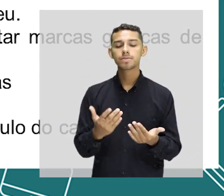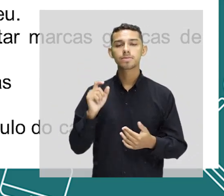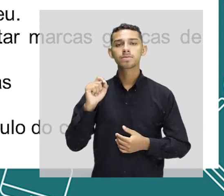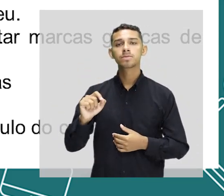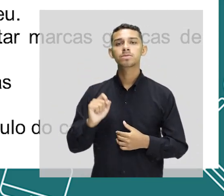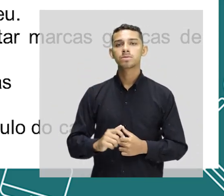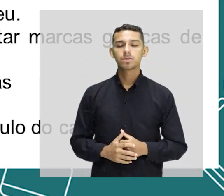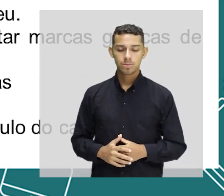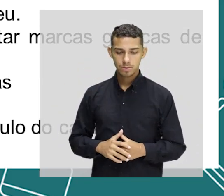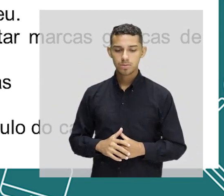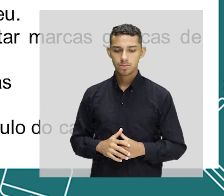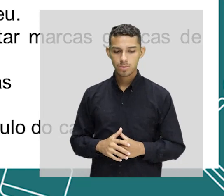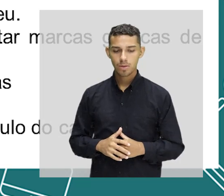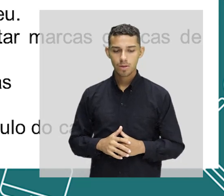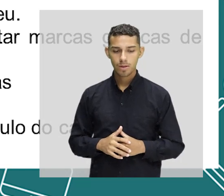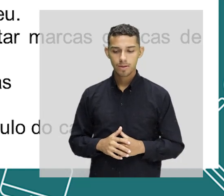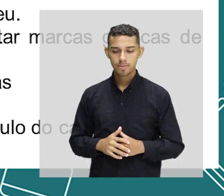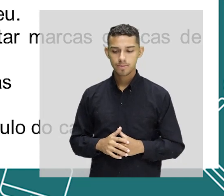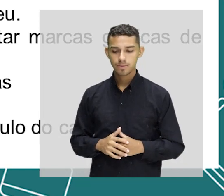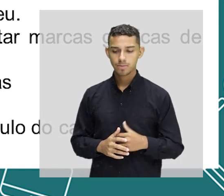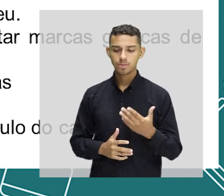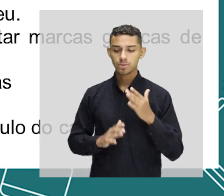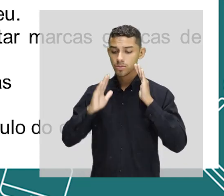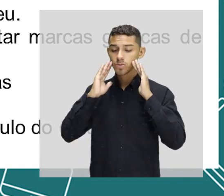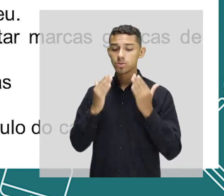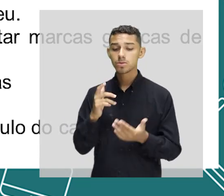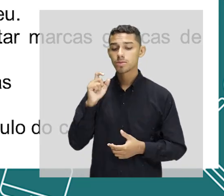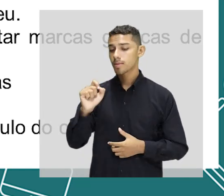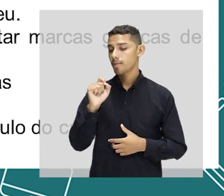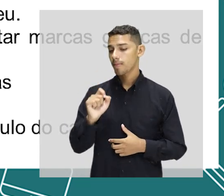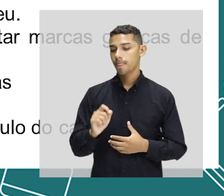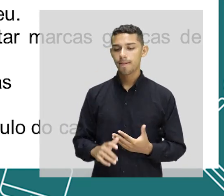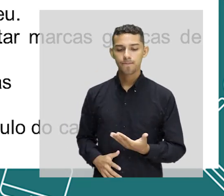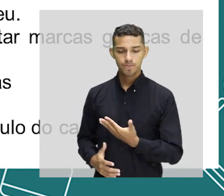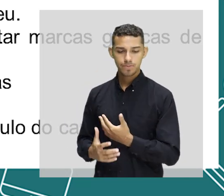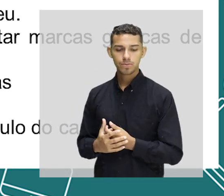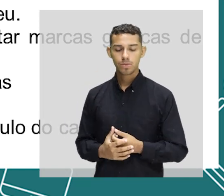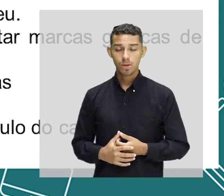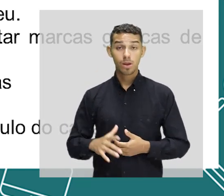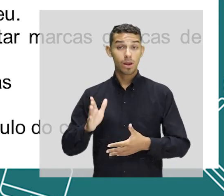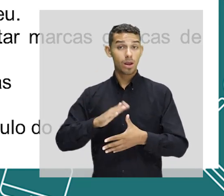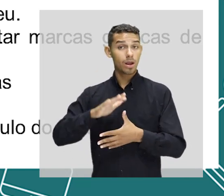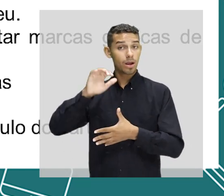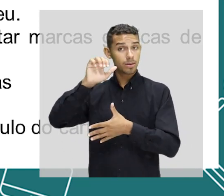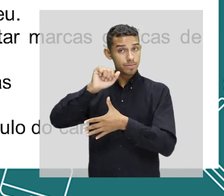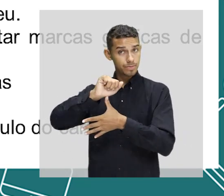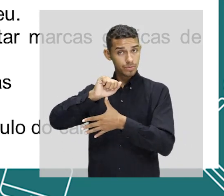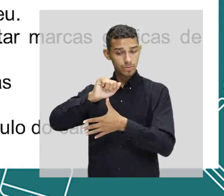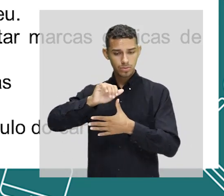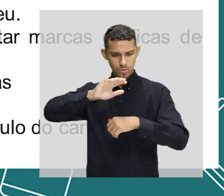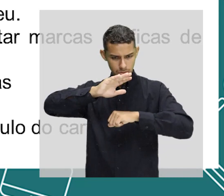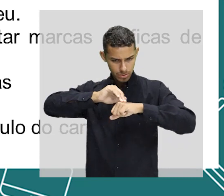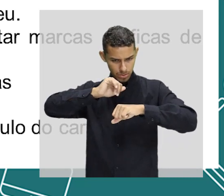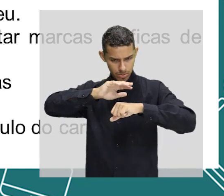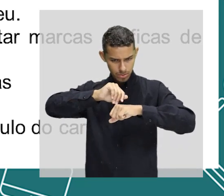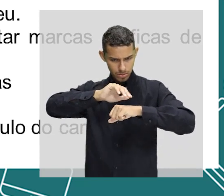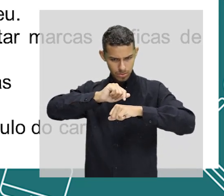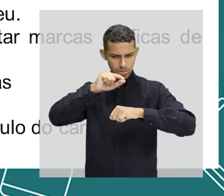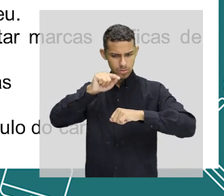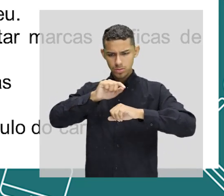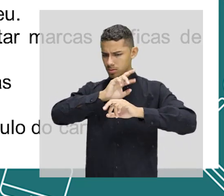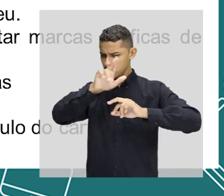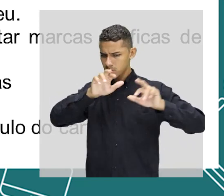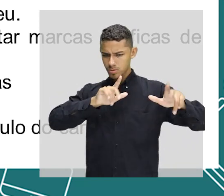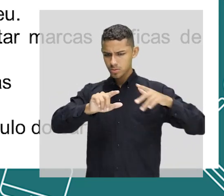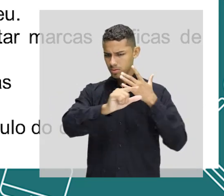campanha como estratégia para acabar com o bullying. Está centrada em quê? Vamos ver. Letra A. Chamamento de diferentes